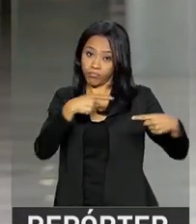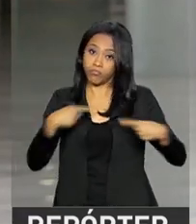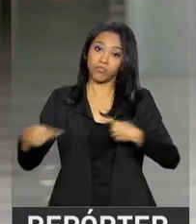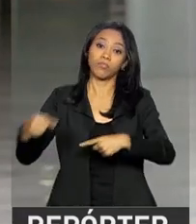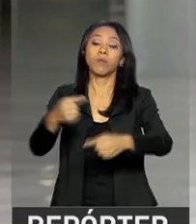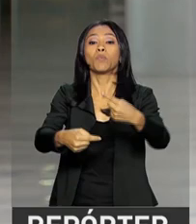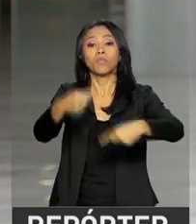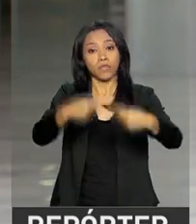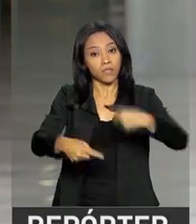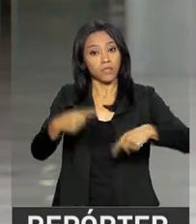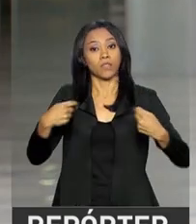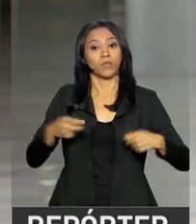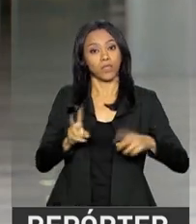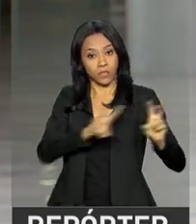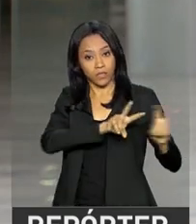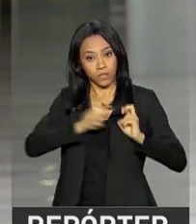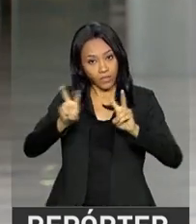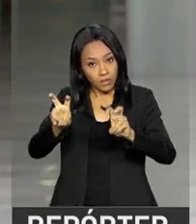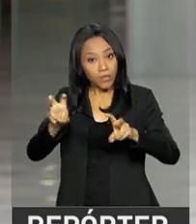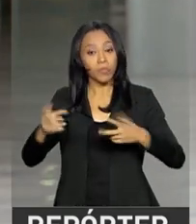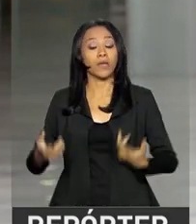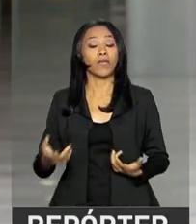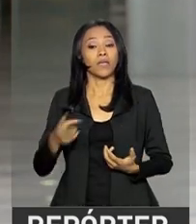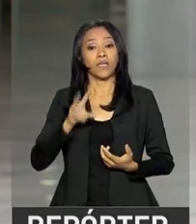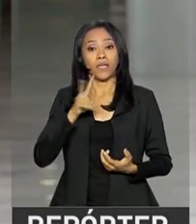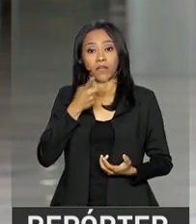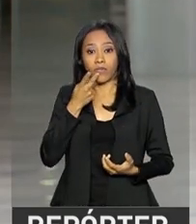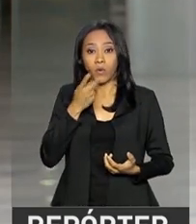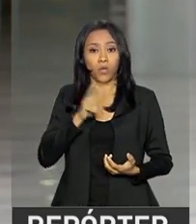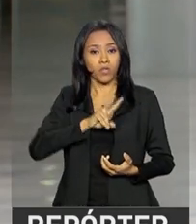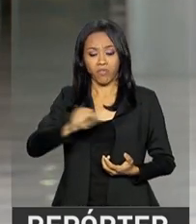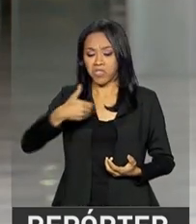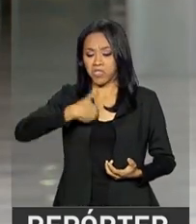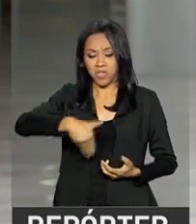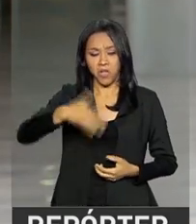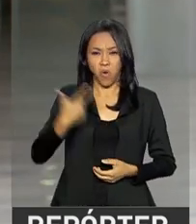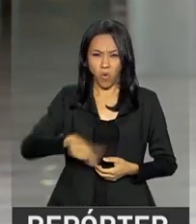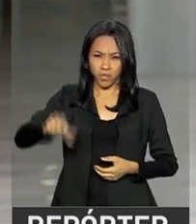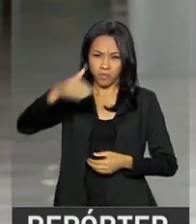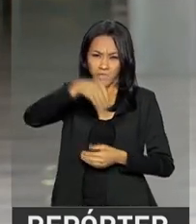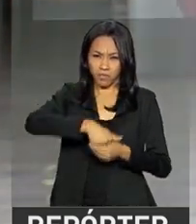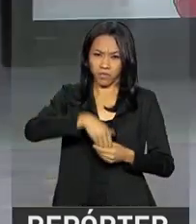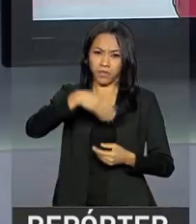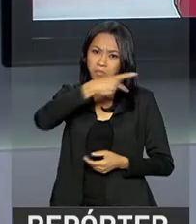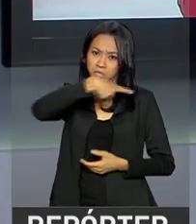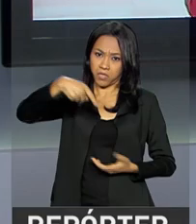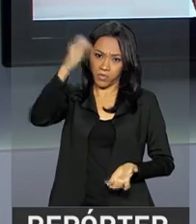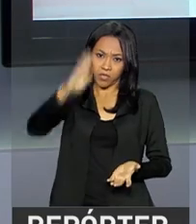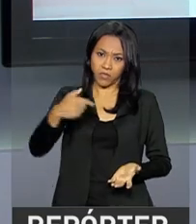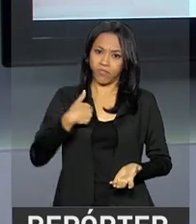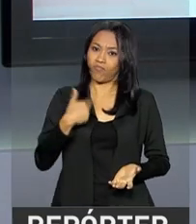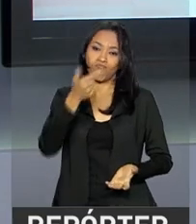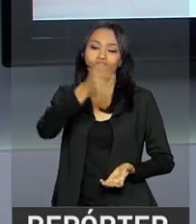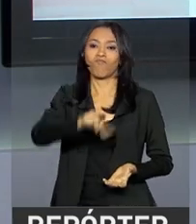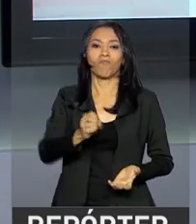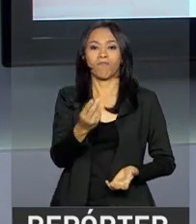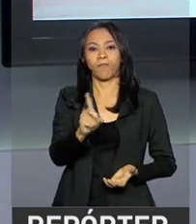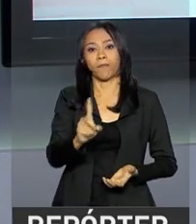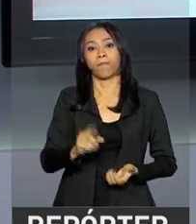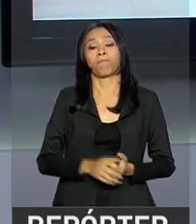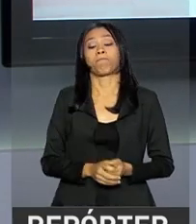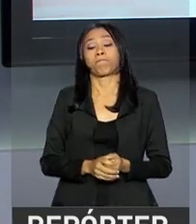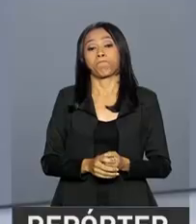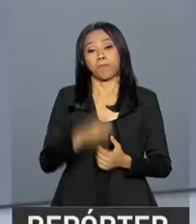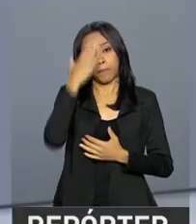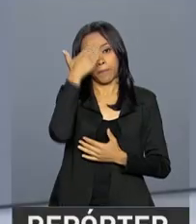O presidente Michel Temer também afirmou que não será candidato à reeleição. Carol, voltamos com você. Obrigada pelas